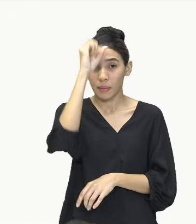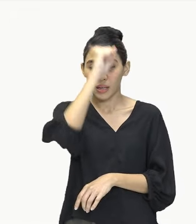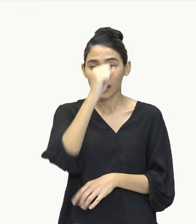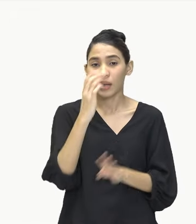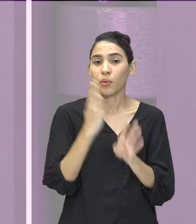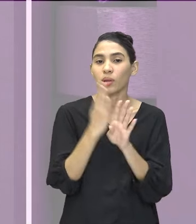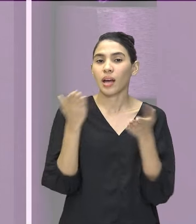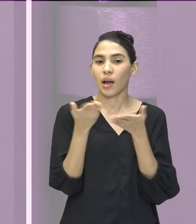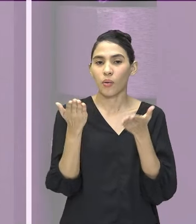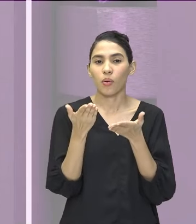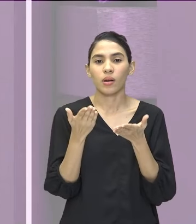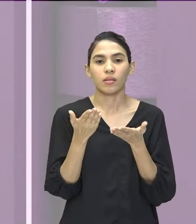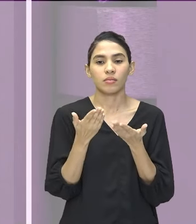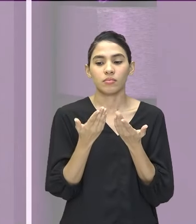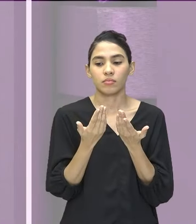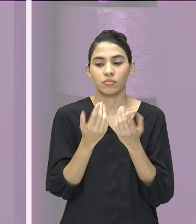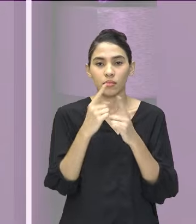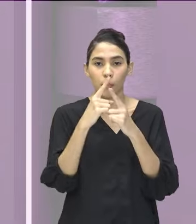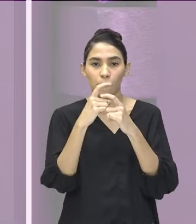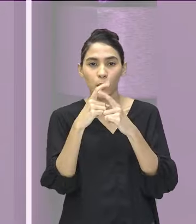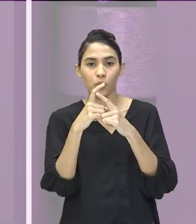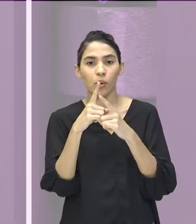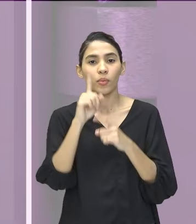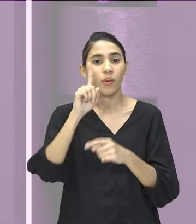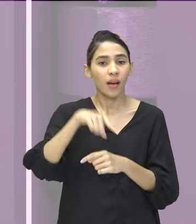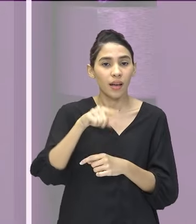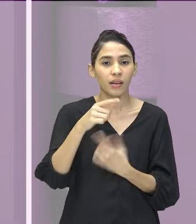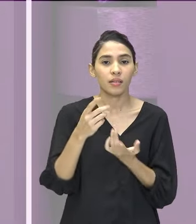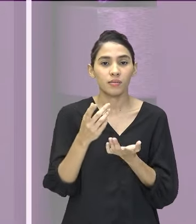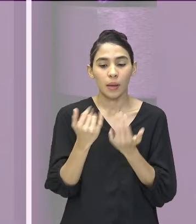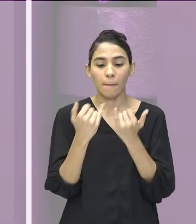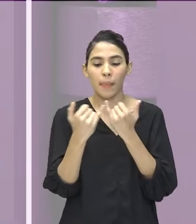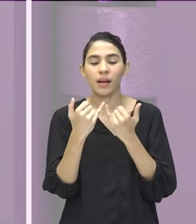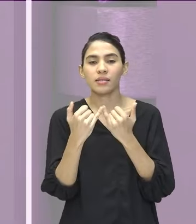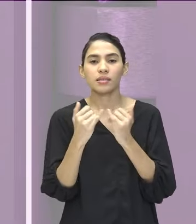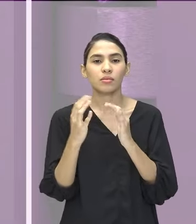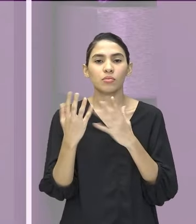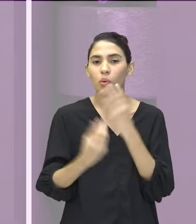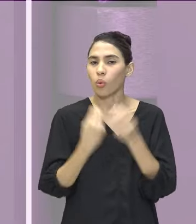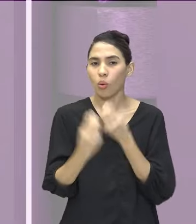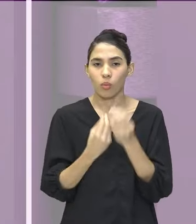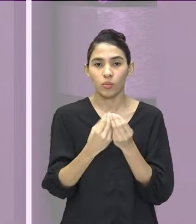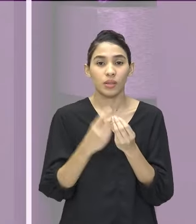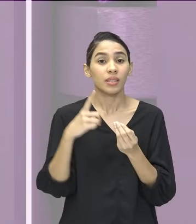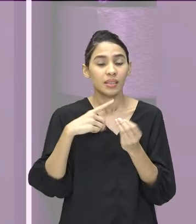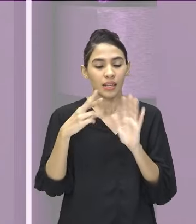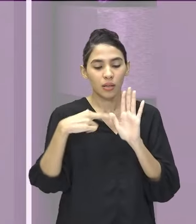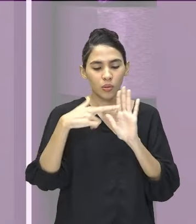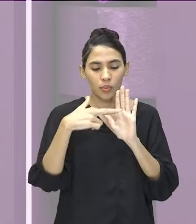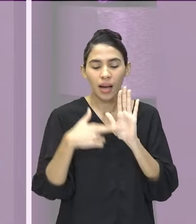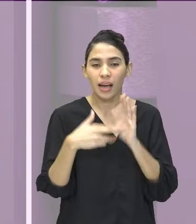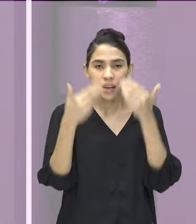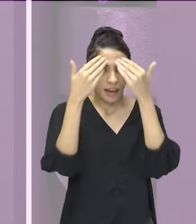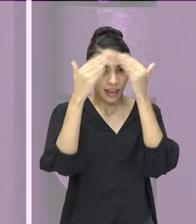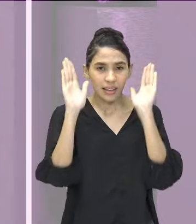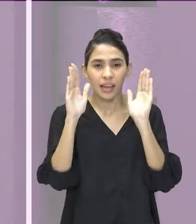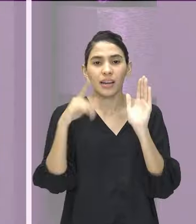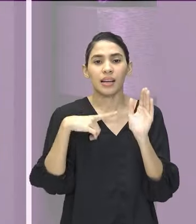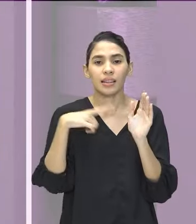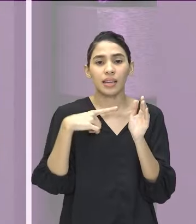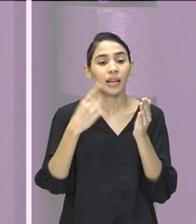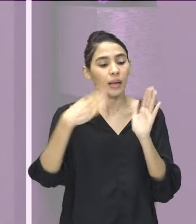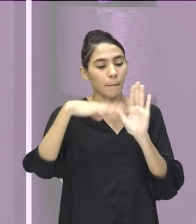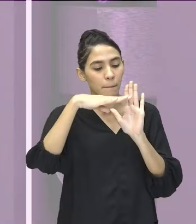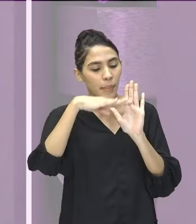agora quando é que monômios são considerados semelhantes. Há uma regra ali muito clara, um guia de orientação para